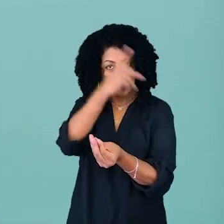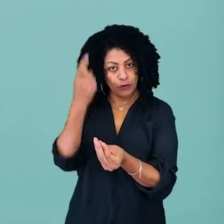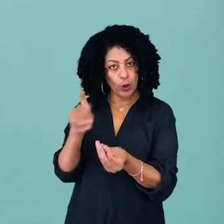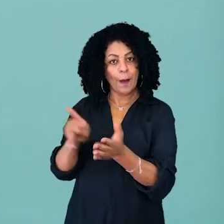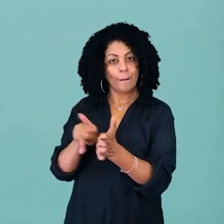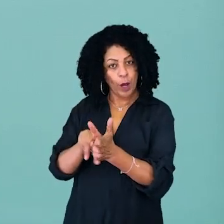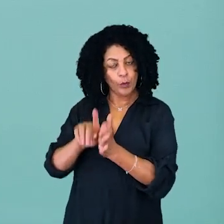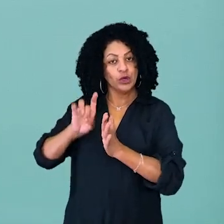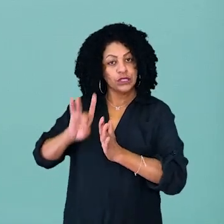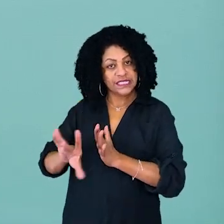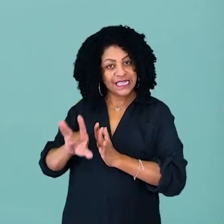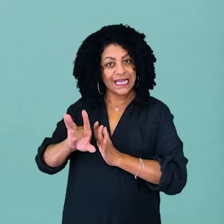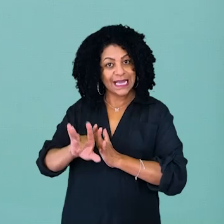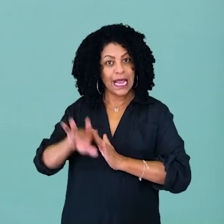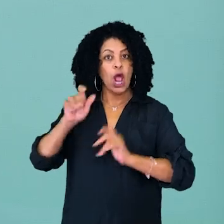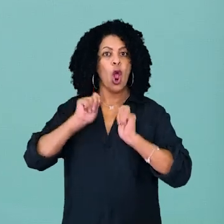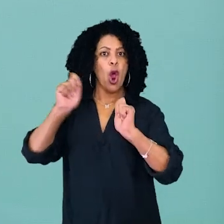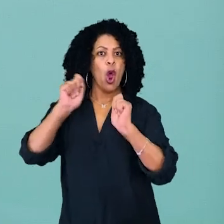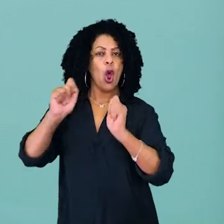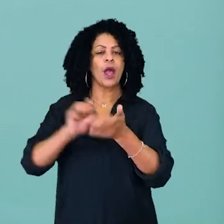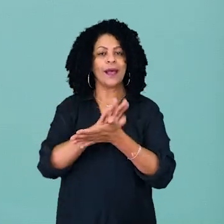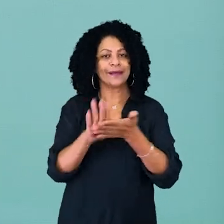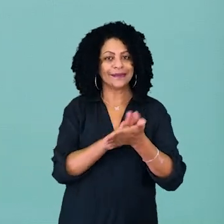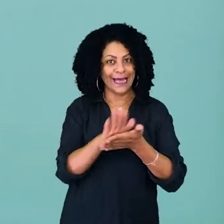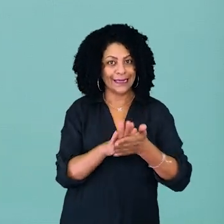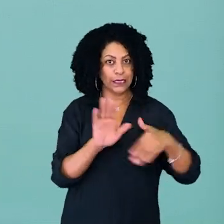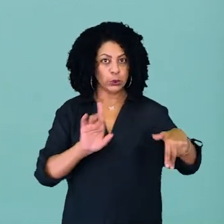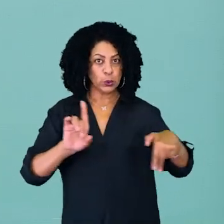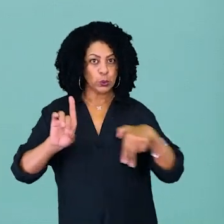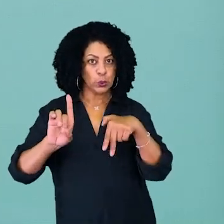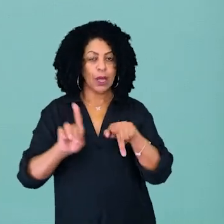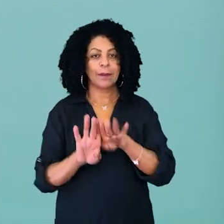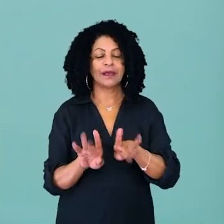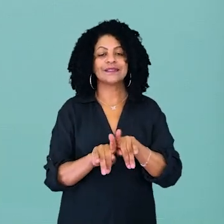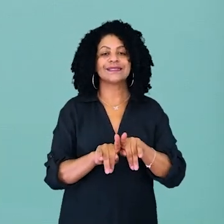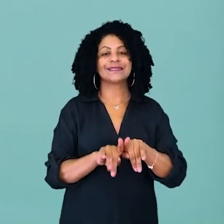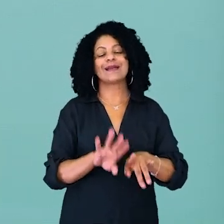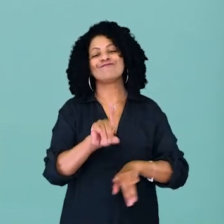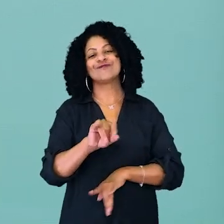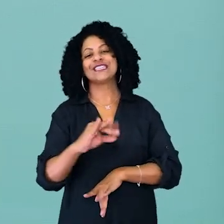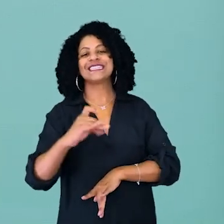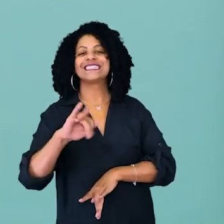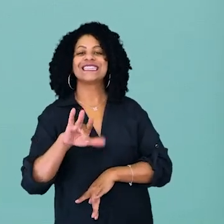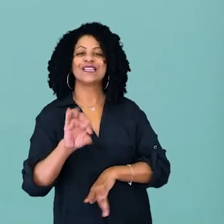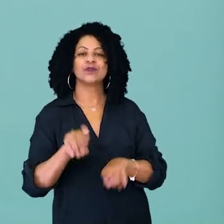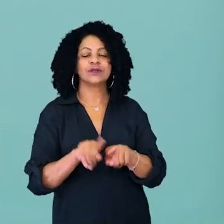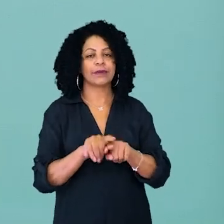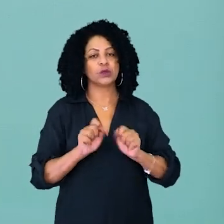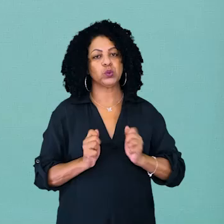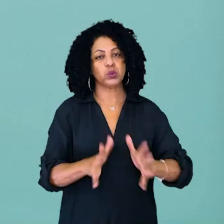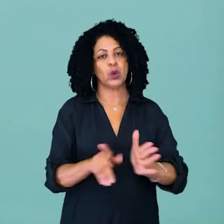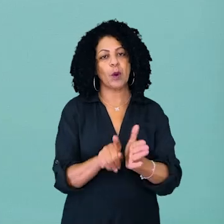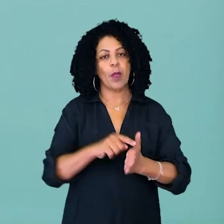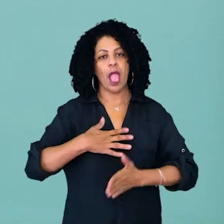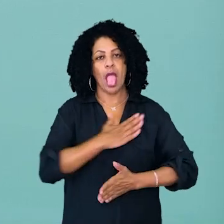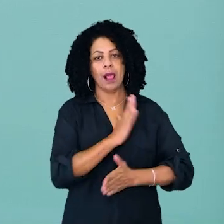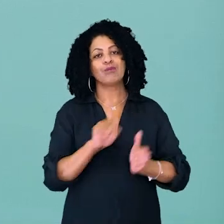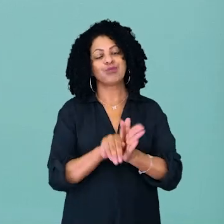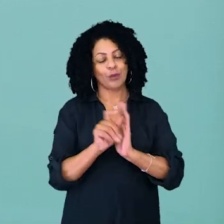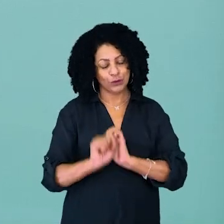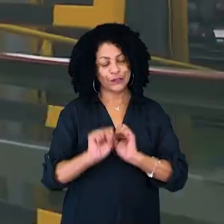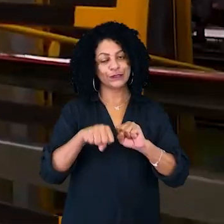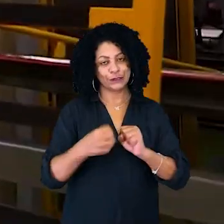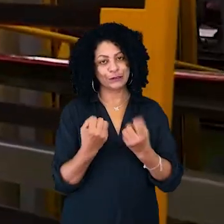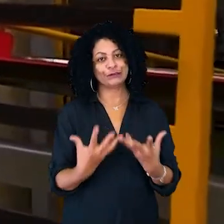quem não havia aderido a uma paralisação. A seção 1 de dissídios individuais do TST entendeu que a atitude também foi